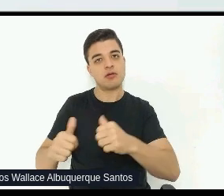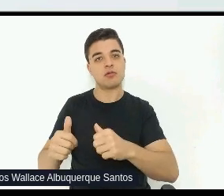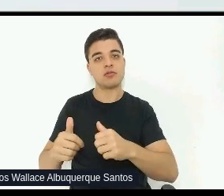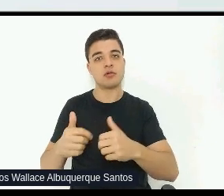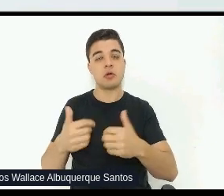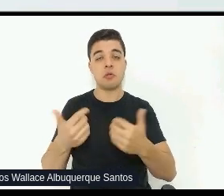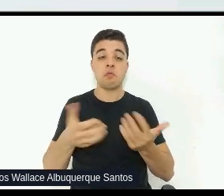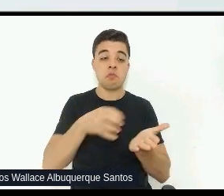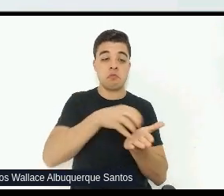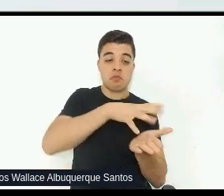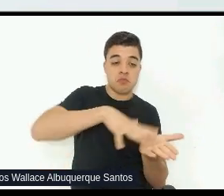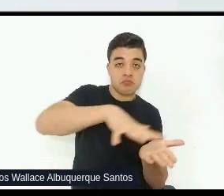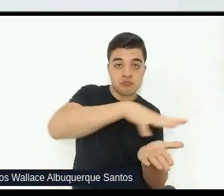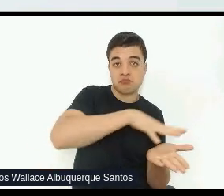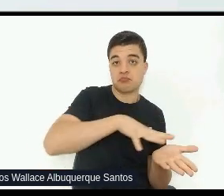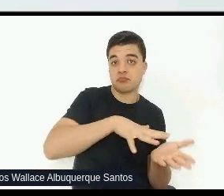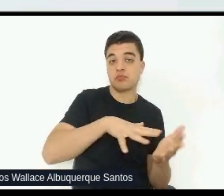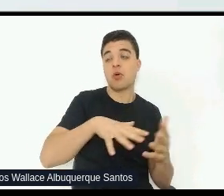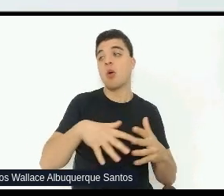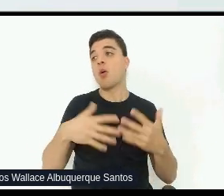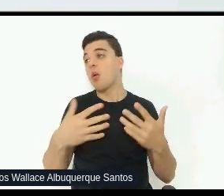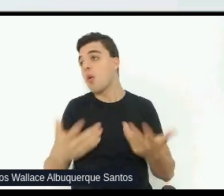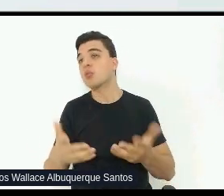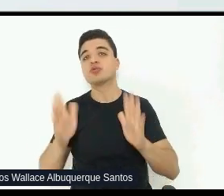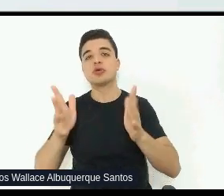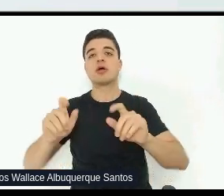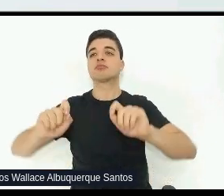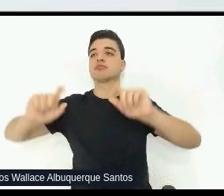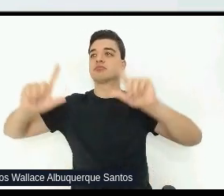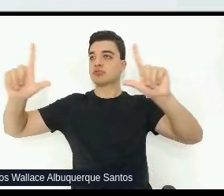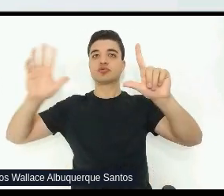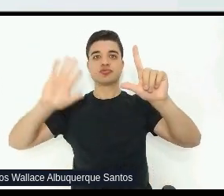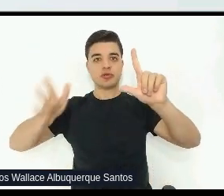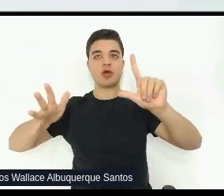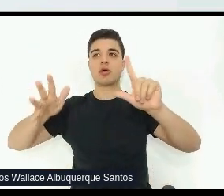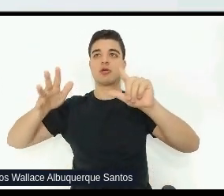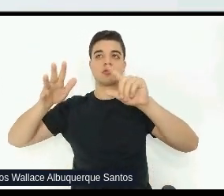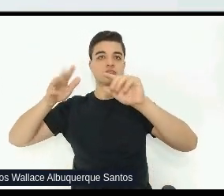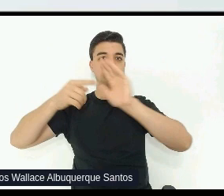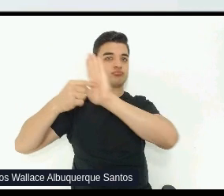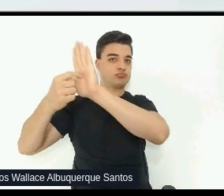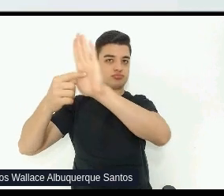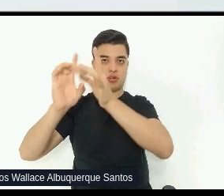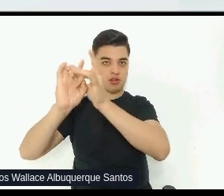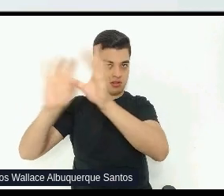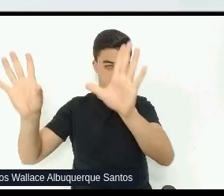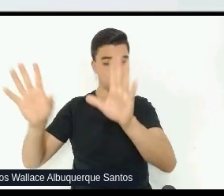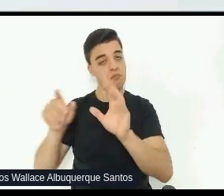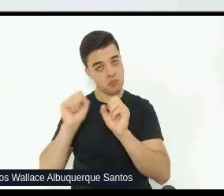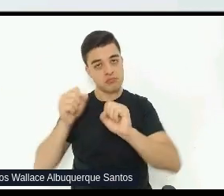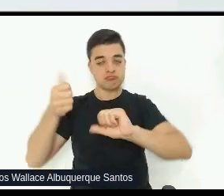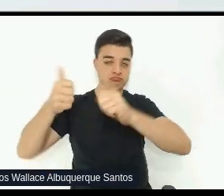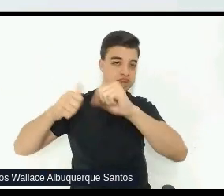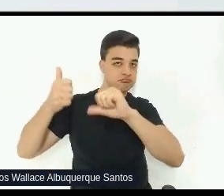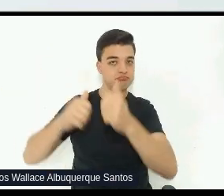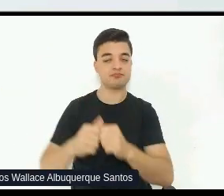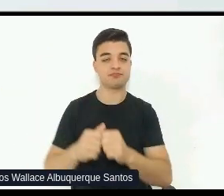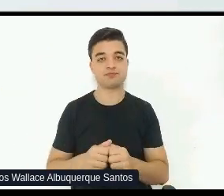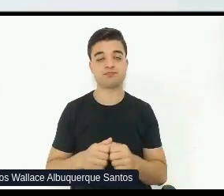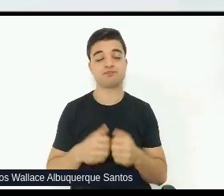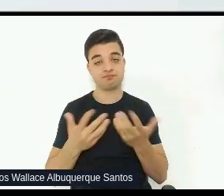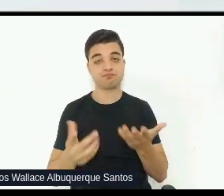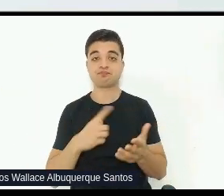está em produção, que já está no ar. Pode e deve ser usado em conjunto com as heurísticas de usabilidade. Eu acho que